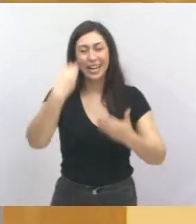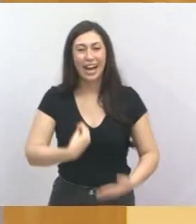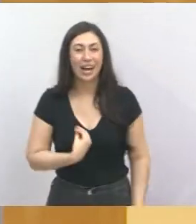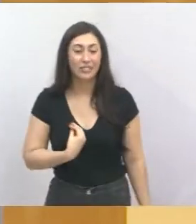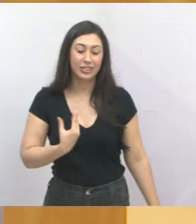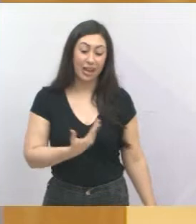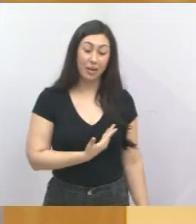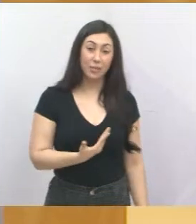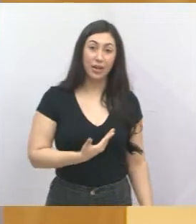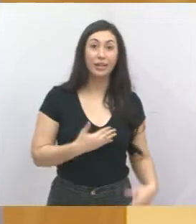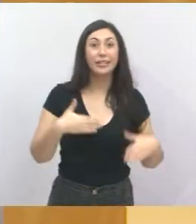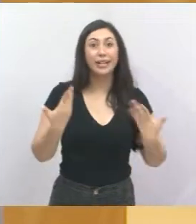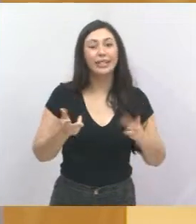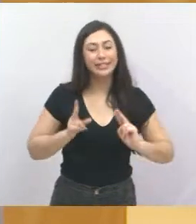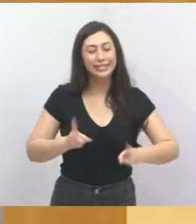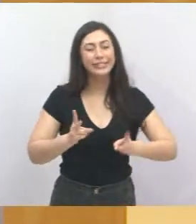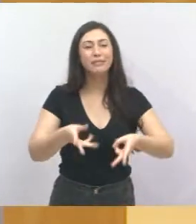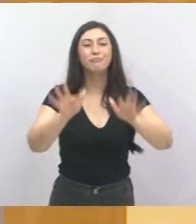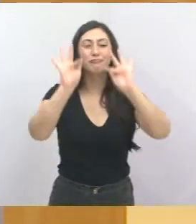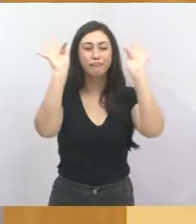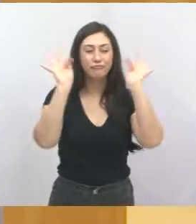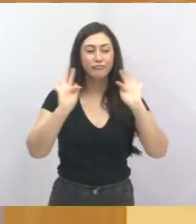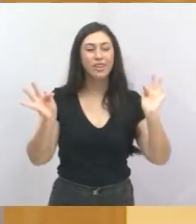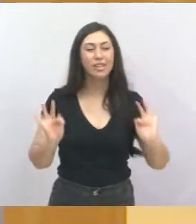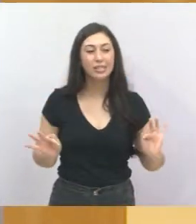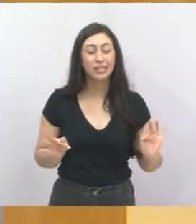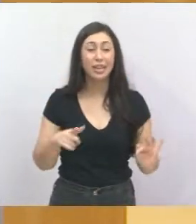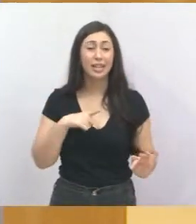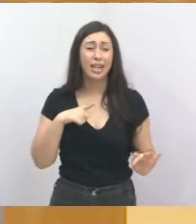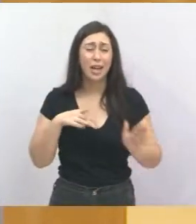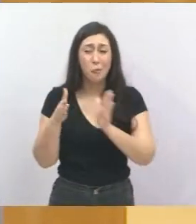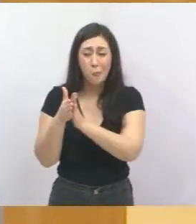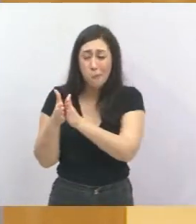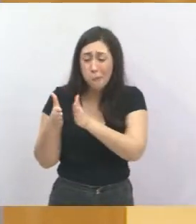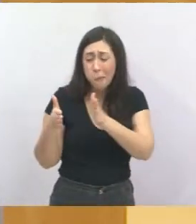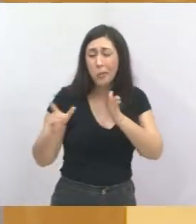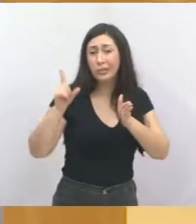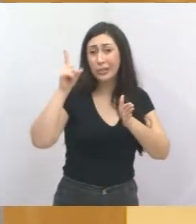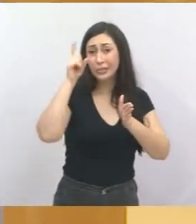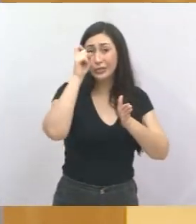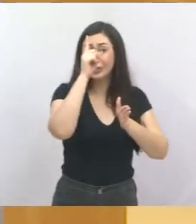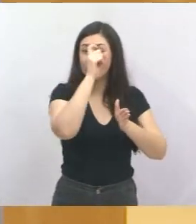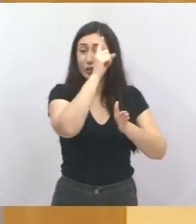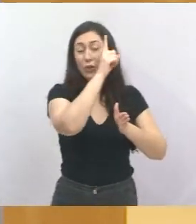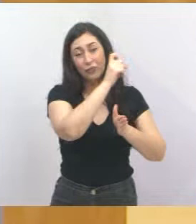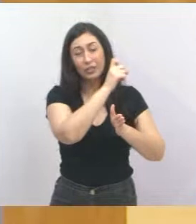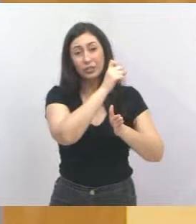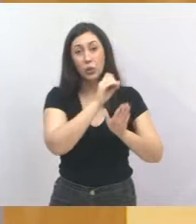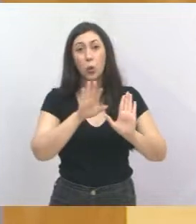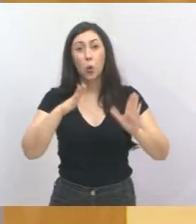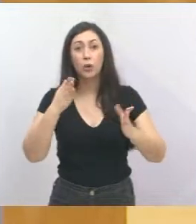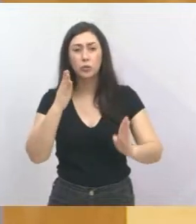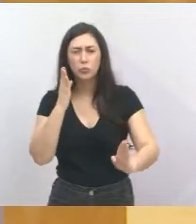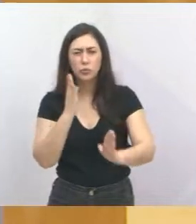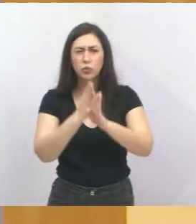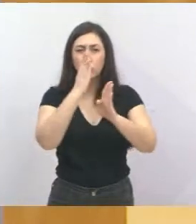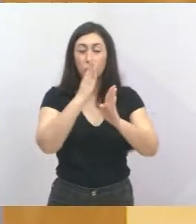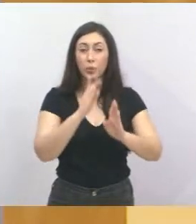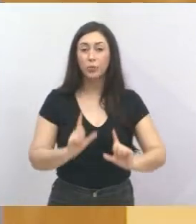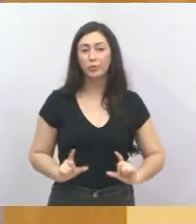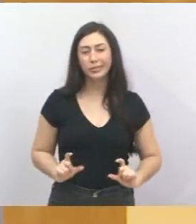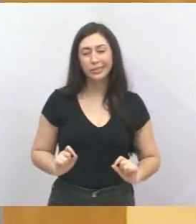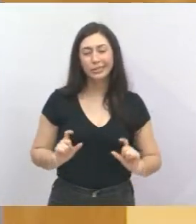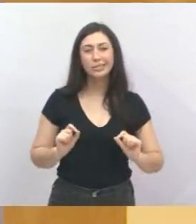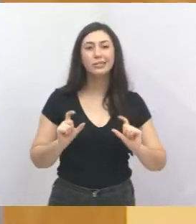tudo isso que o deixava feliz. Passou por momentos difíceis, e um deles foi a descoberta de um câncer